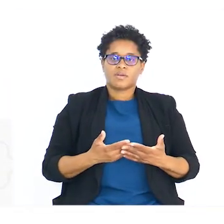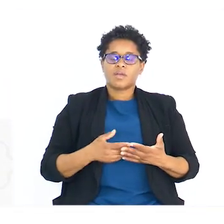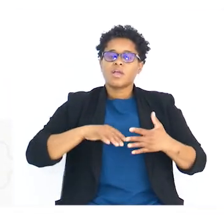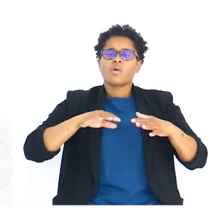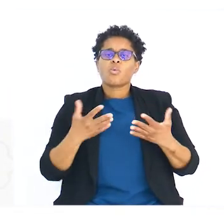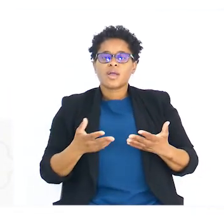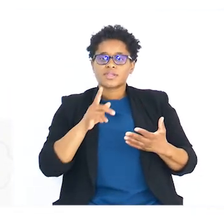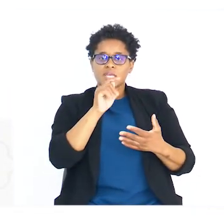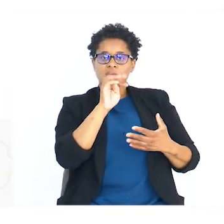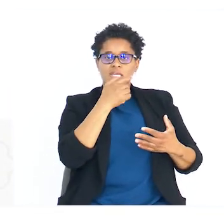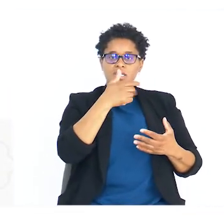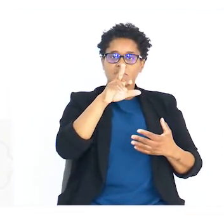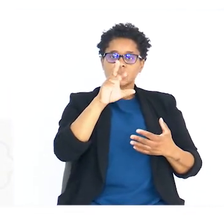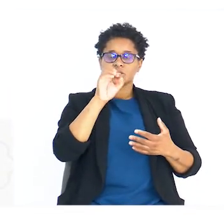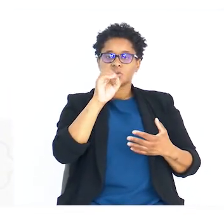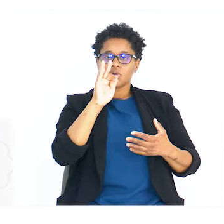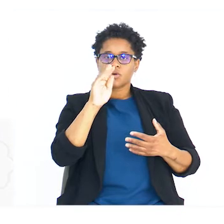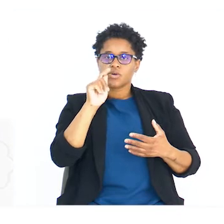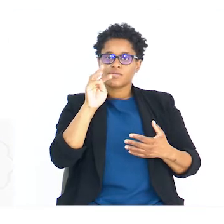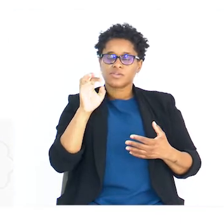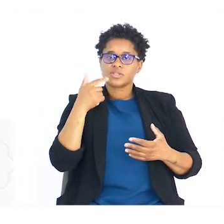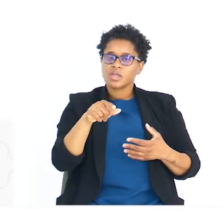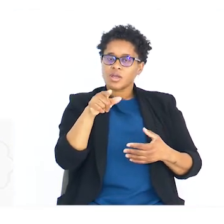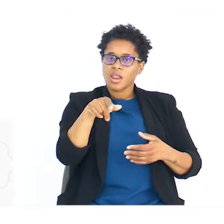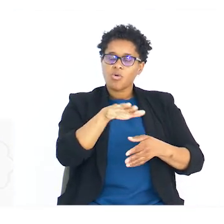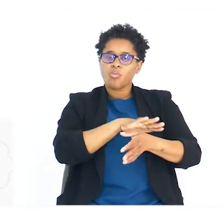Então, quantas estrofes tem o poema?